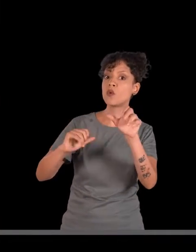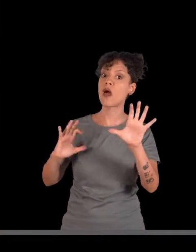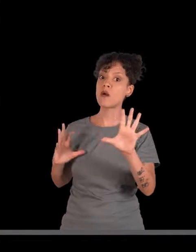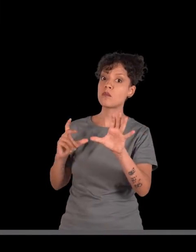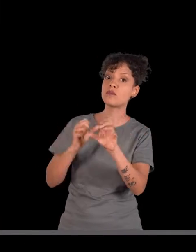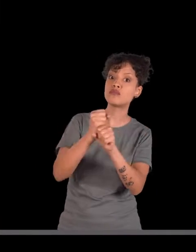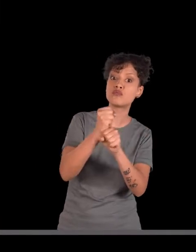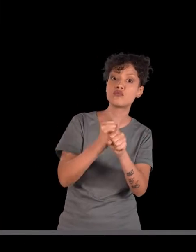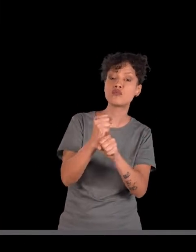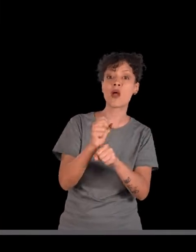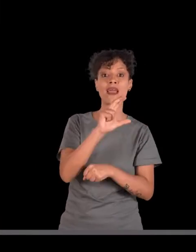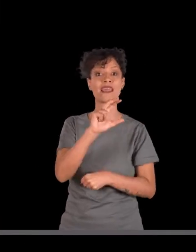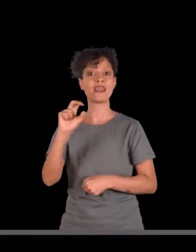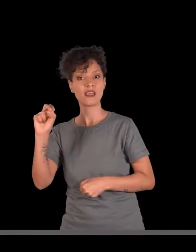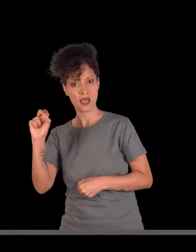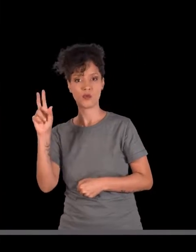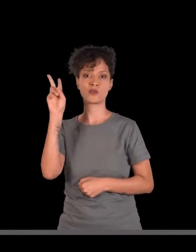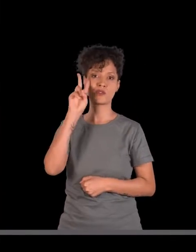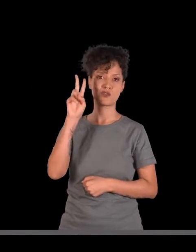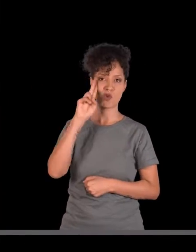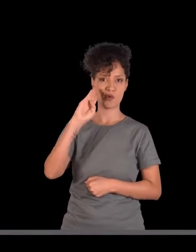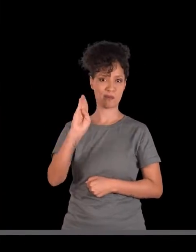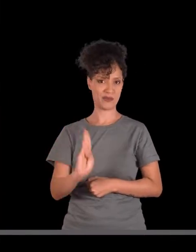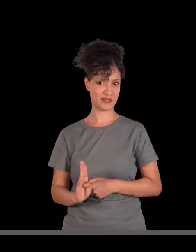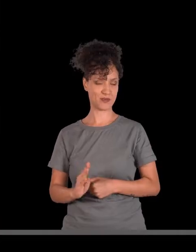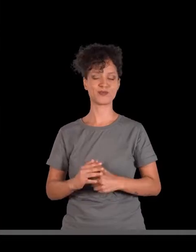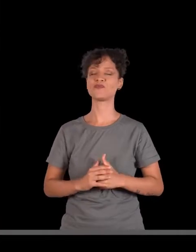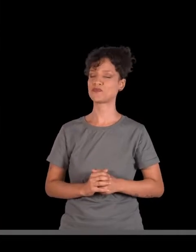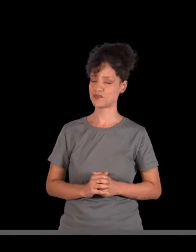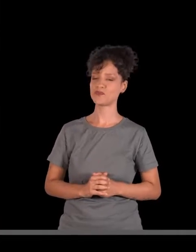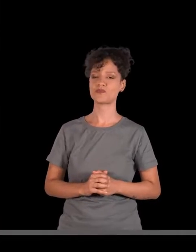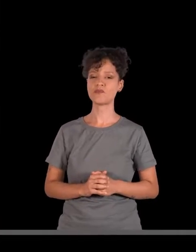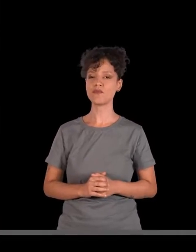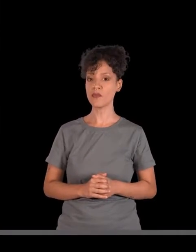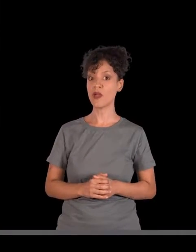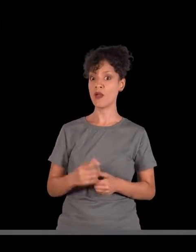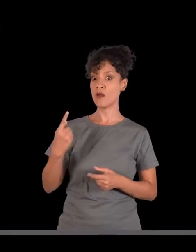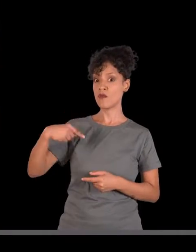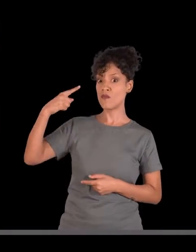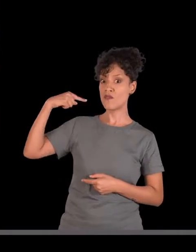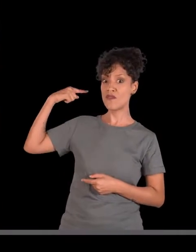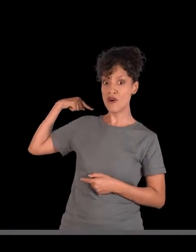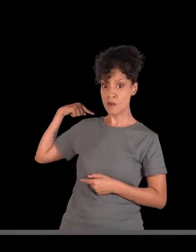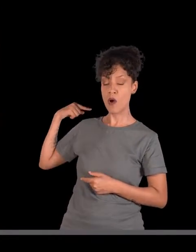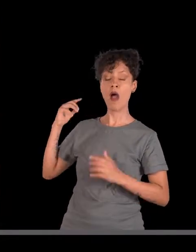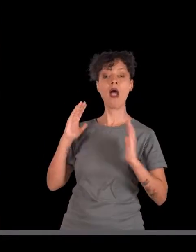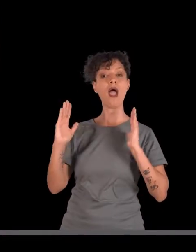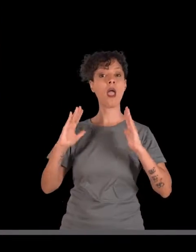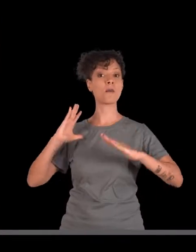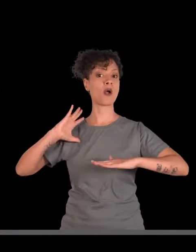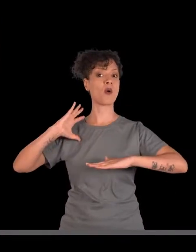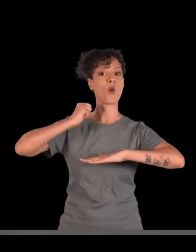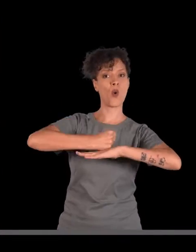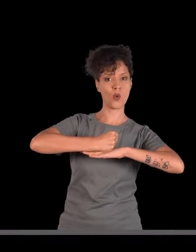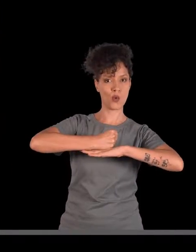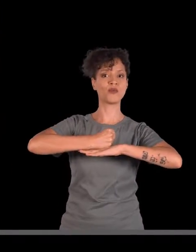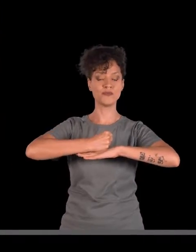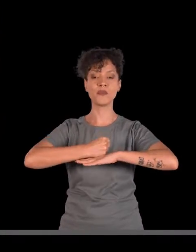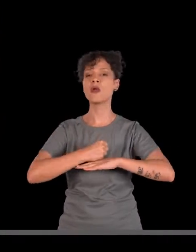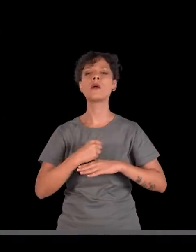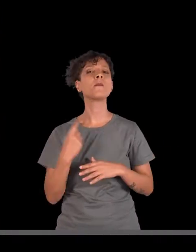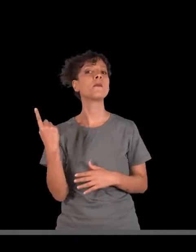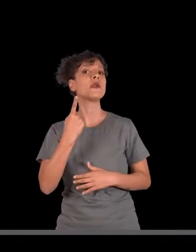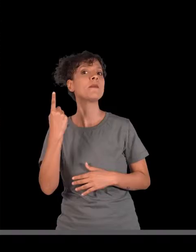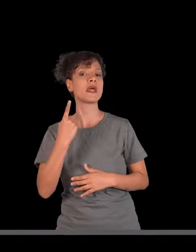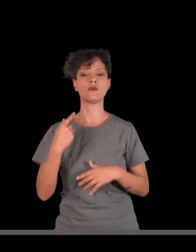desses 500 anos de história do nosso país. E aí a gente começa, então, lá no período colonial. Bem, primeira coisa